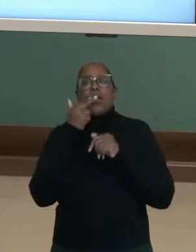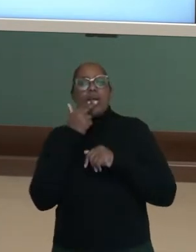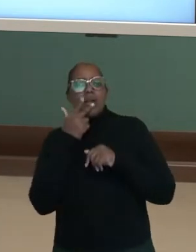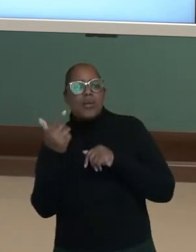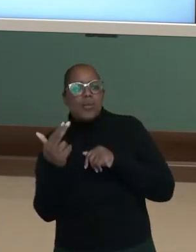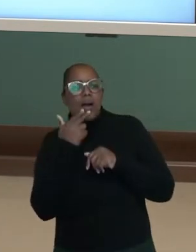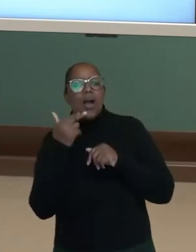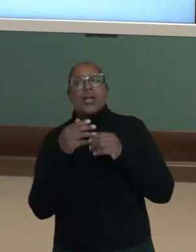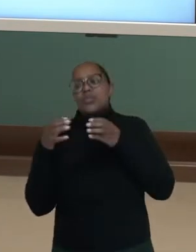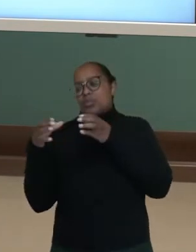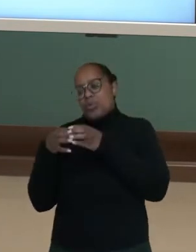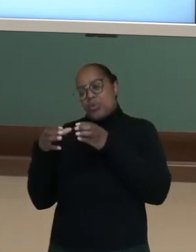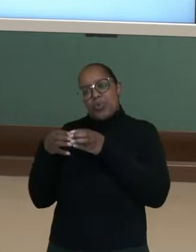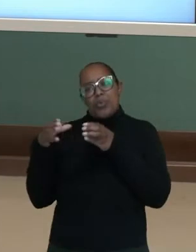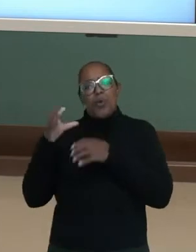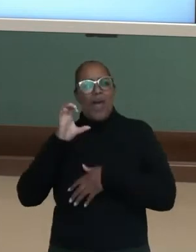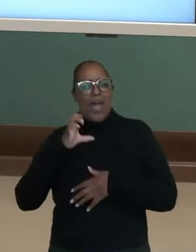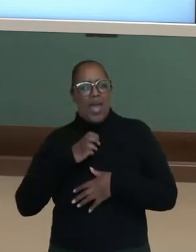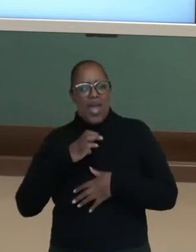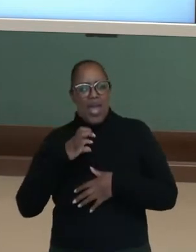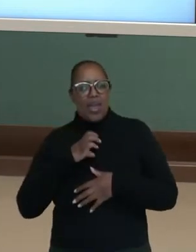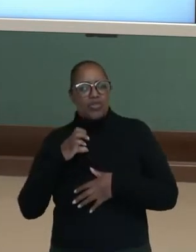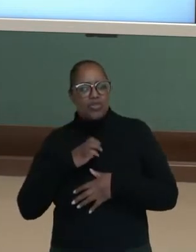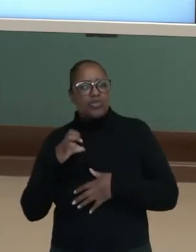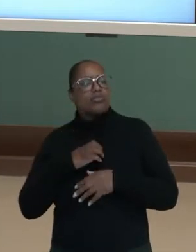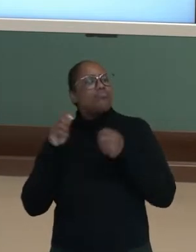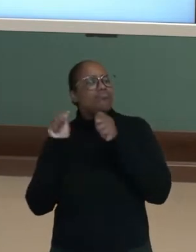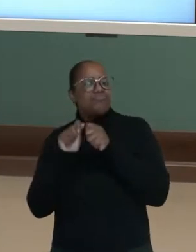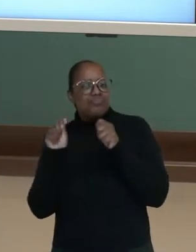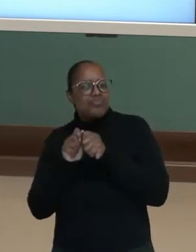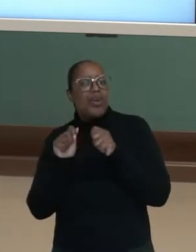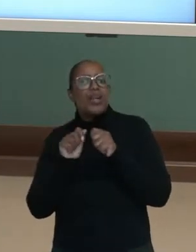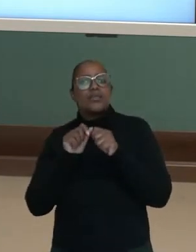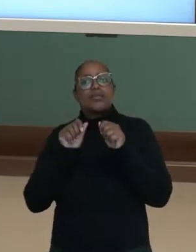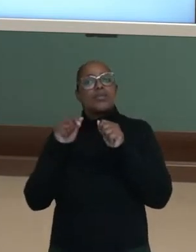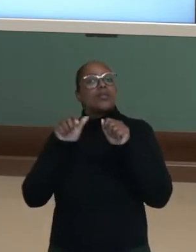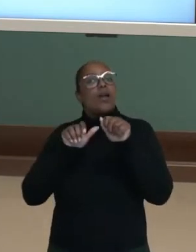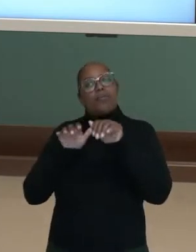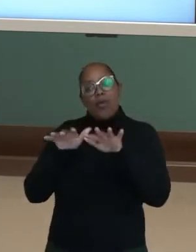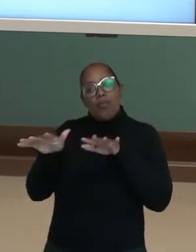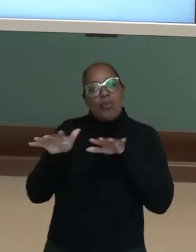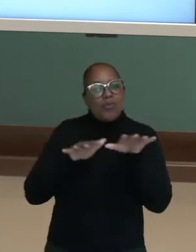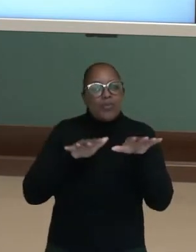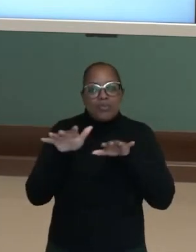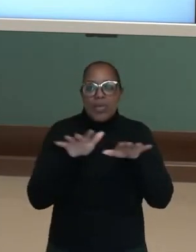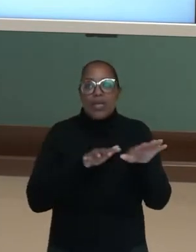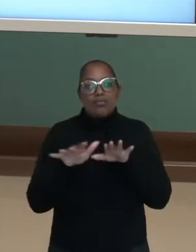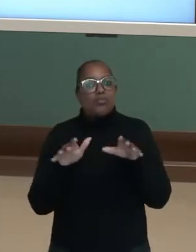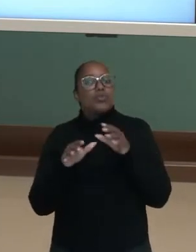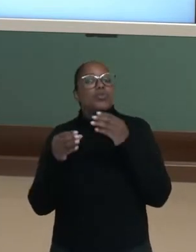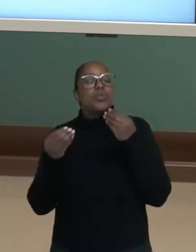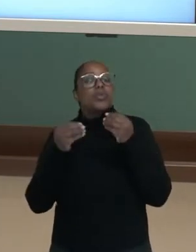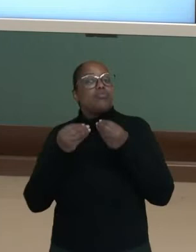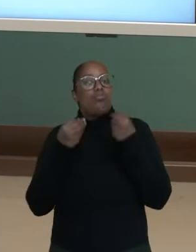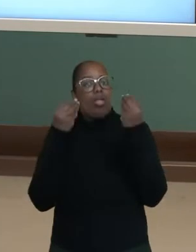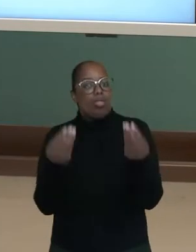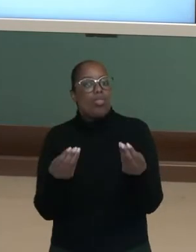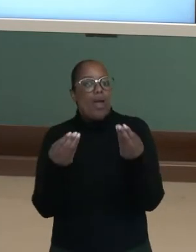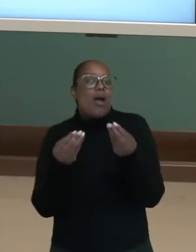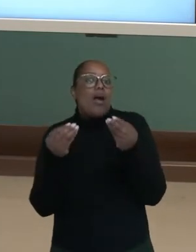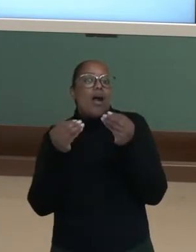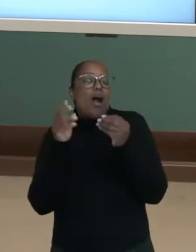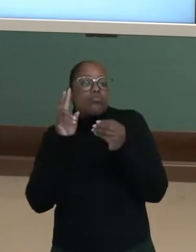idioma, composição étnica, e isso faz com que literalmente se movimente essa estrutura e que dá a conotação